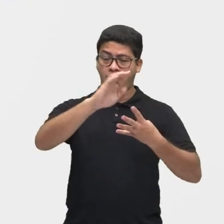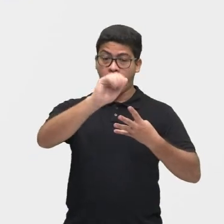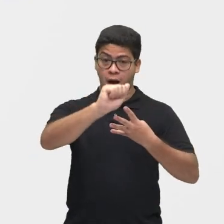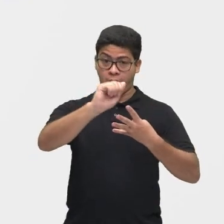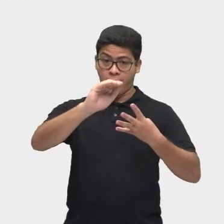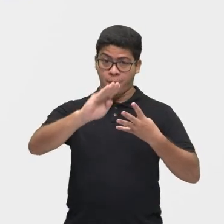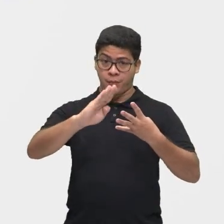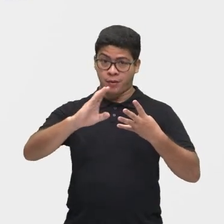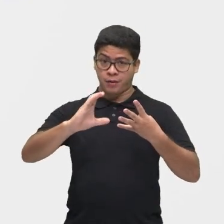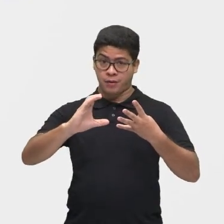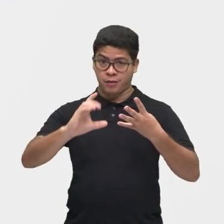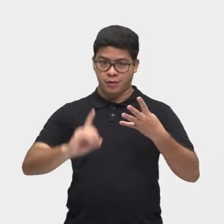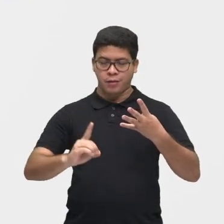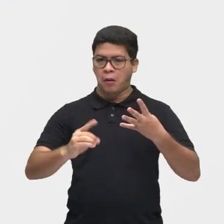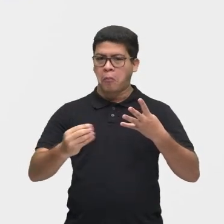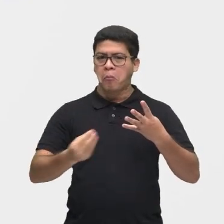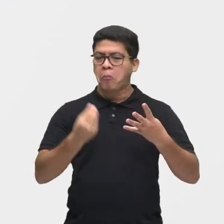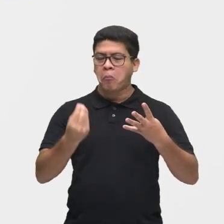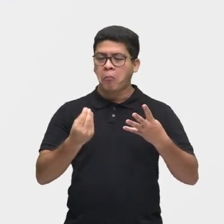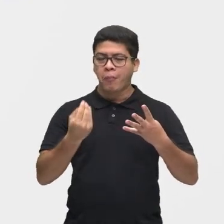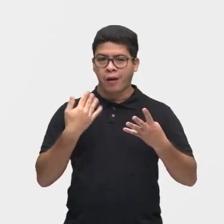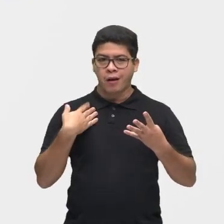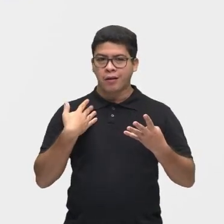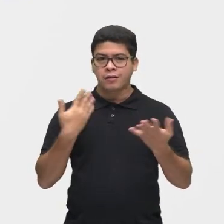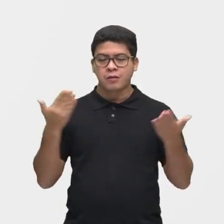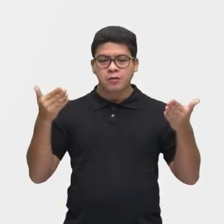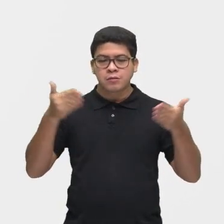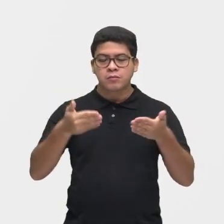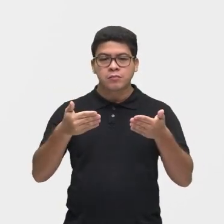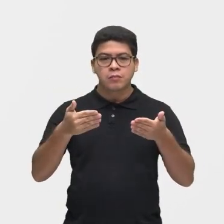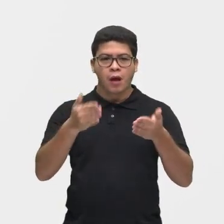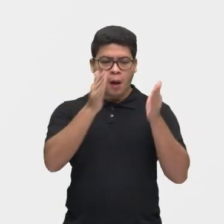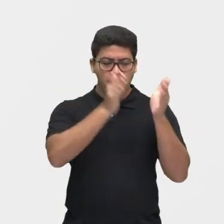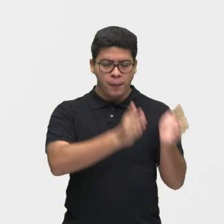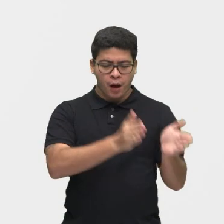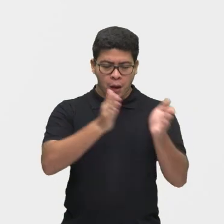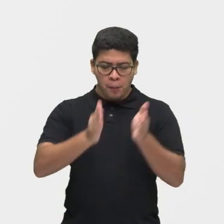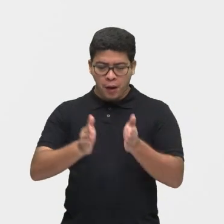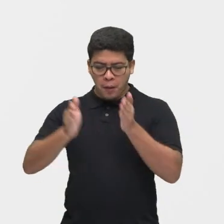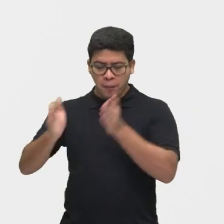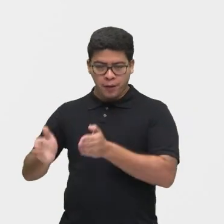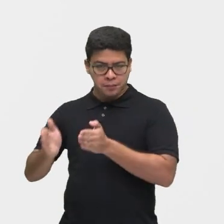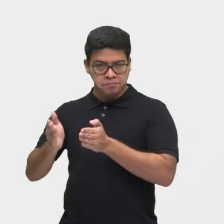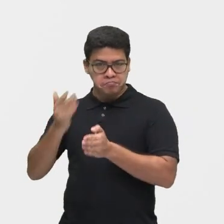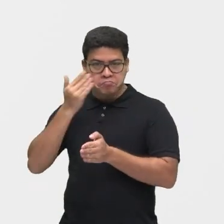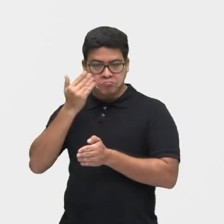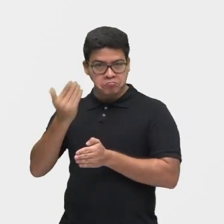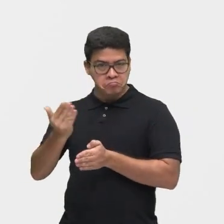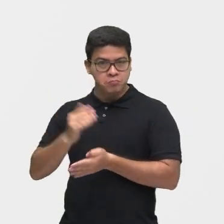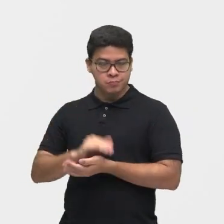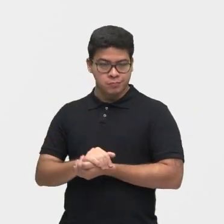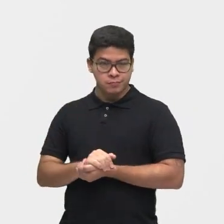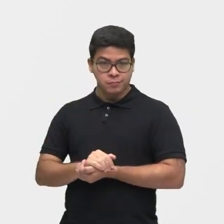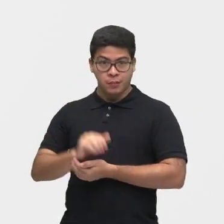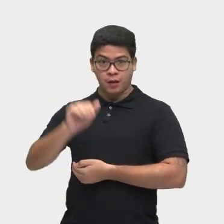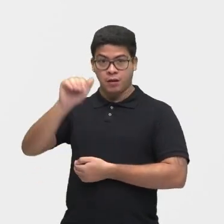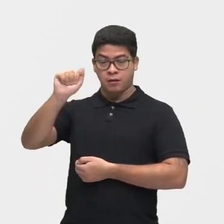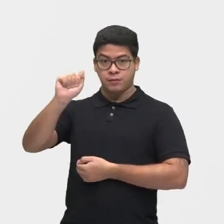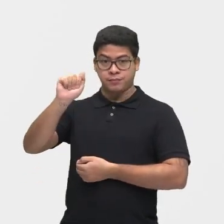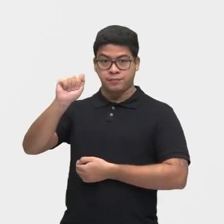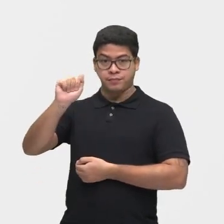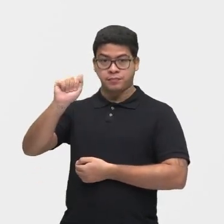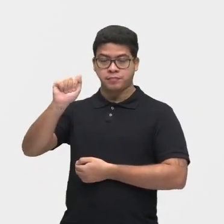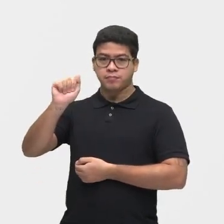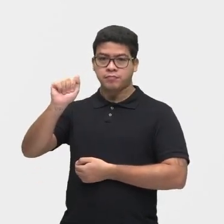nesta modalidade, ok? Tá bom? E aí nós demos essas opções aí, ó. Na letra A, nós temos a bola, fita